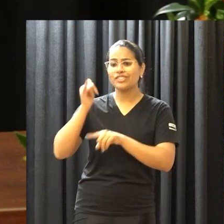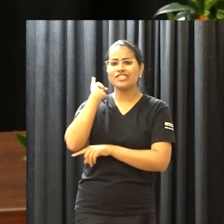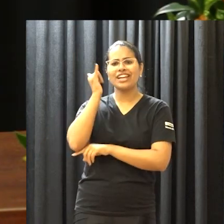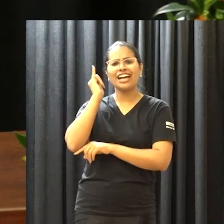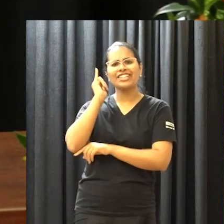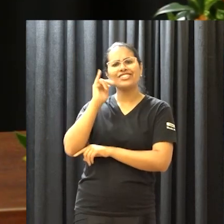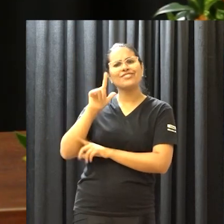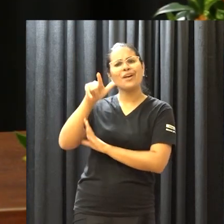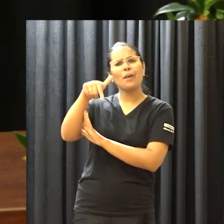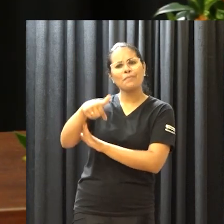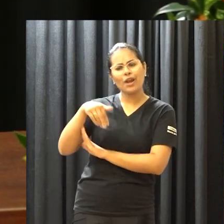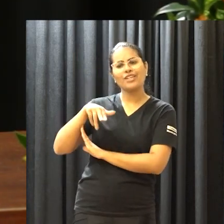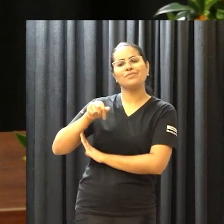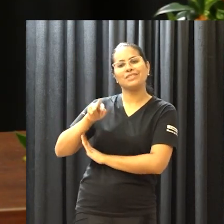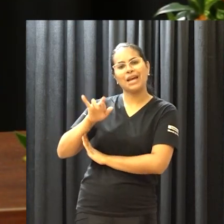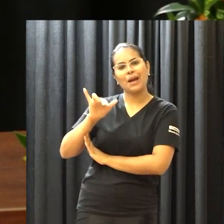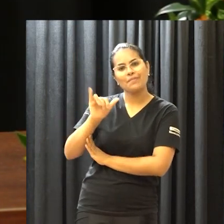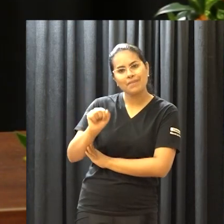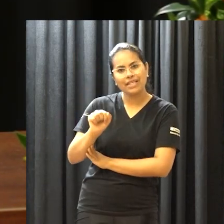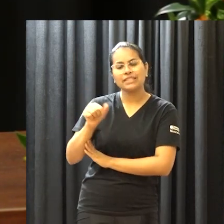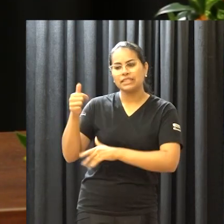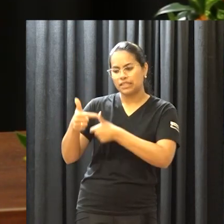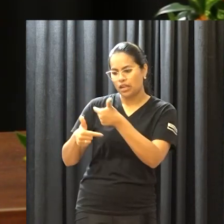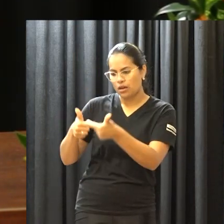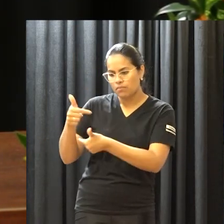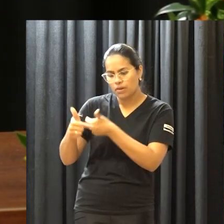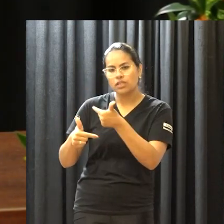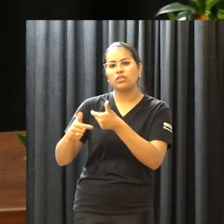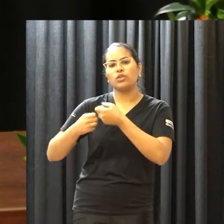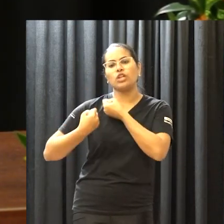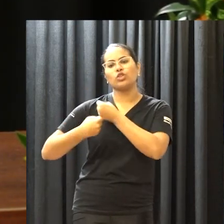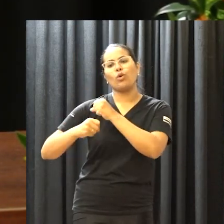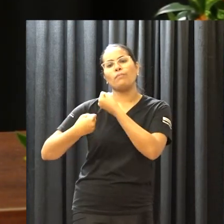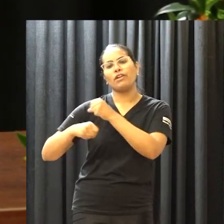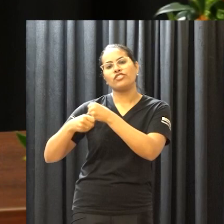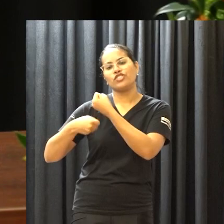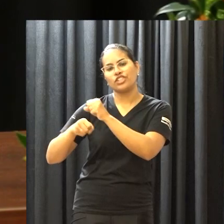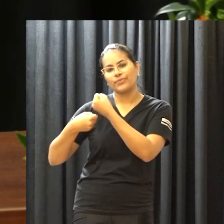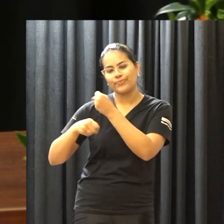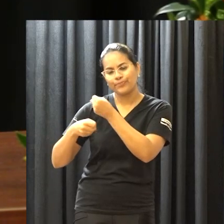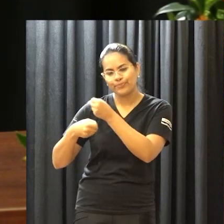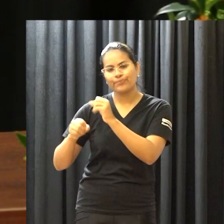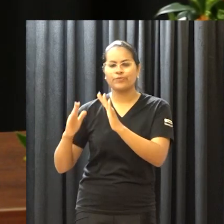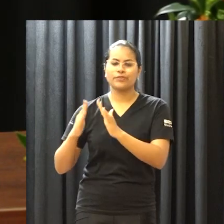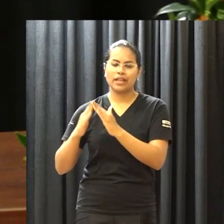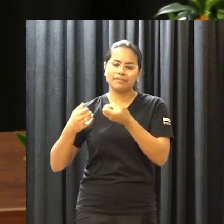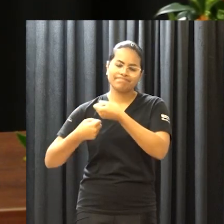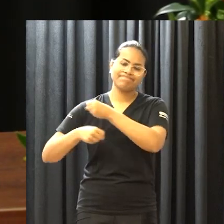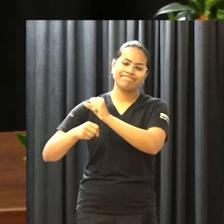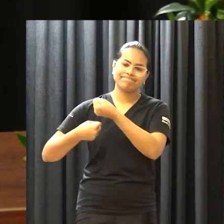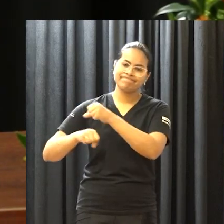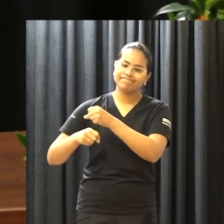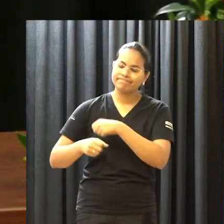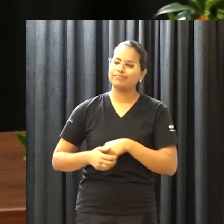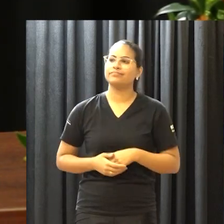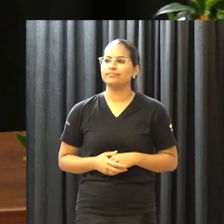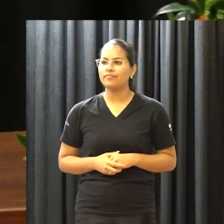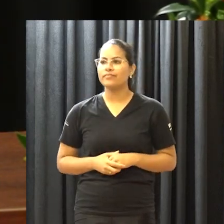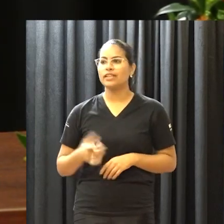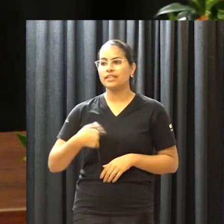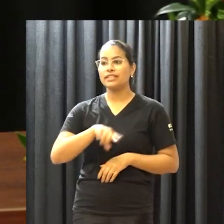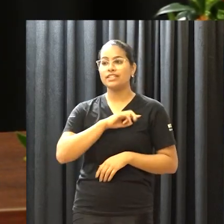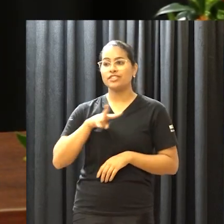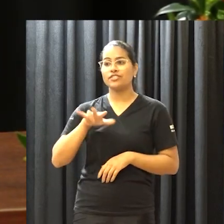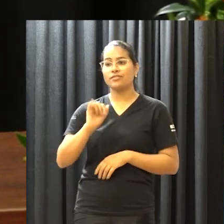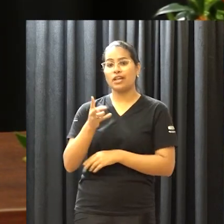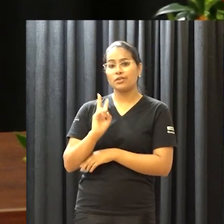seguinte da Maria. A Maria foi uma trabalhadora doméstica. E aí nós vamos seguindo, para não tomar mais tempo, não